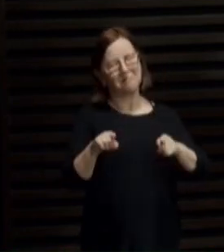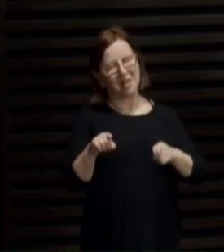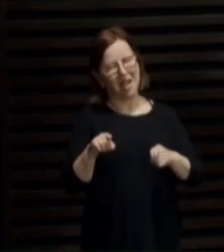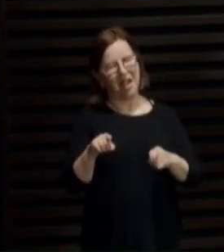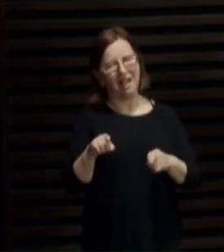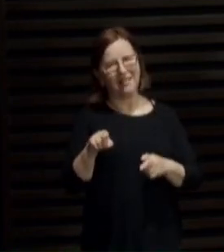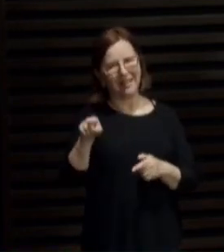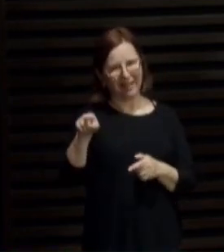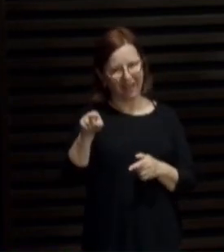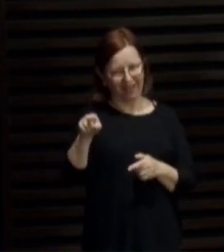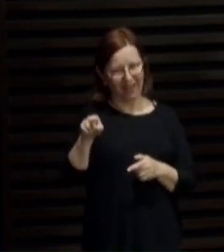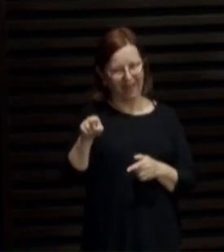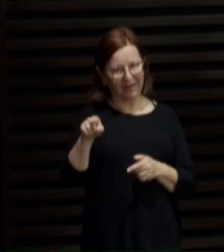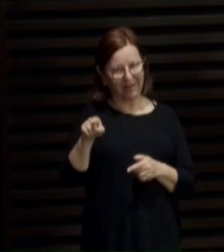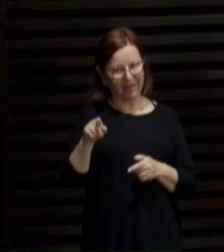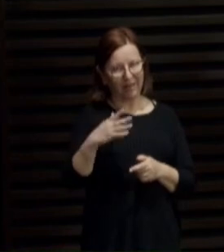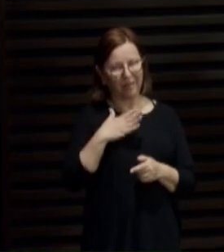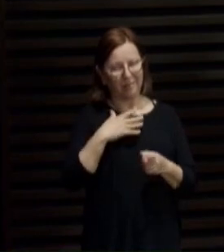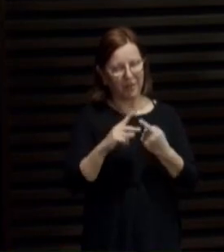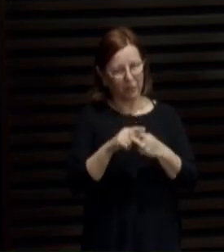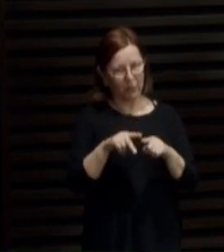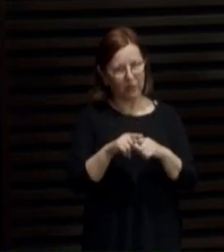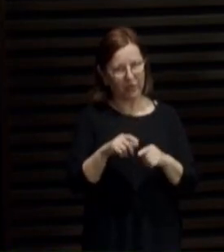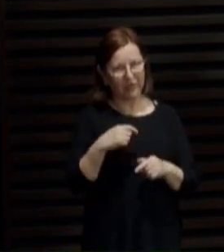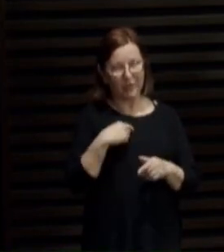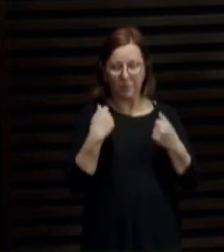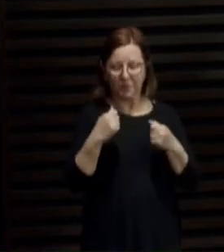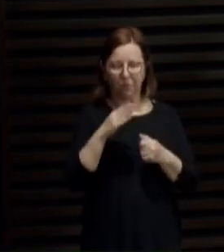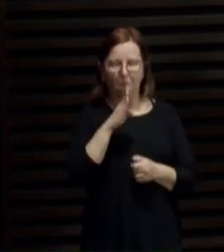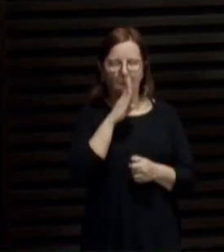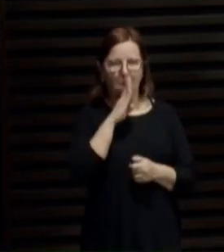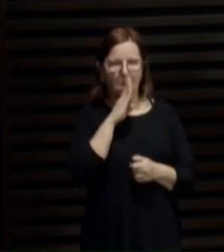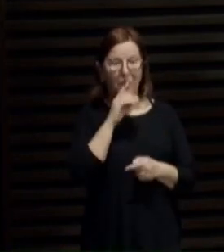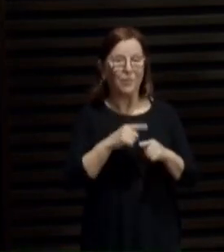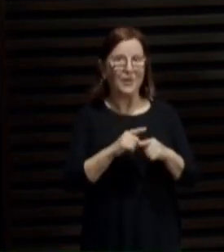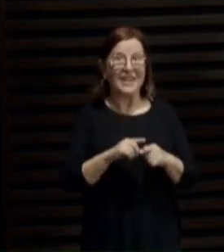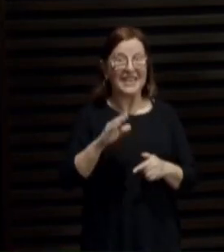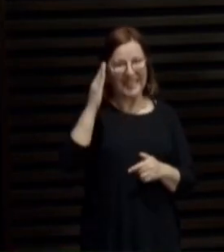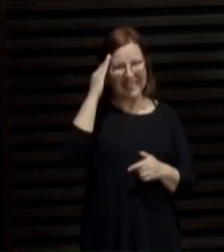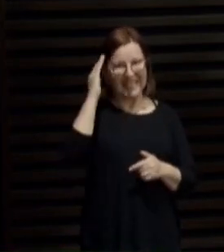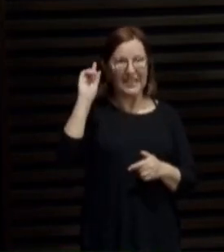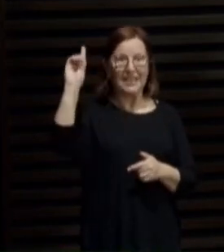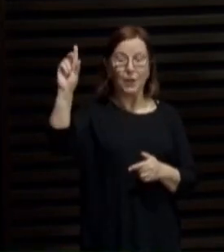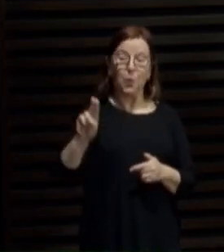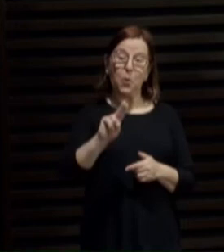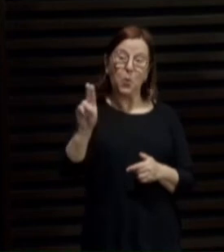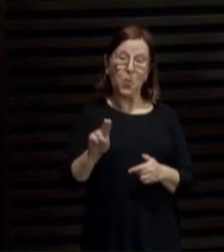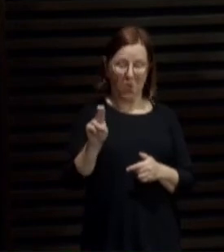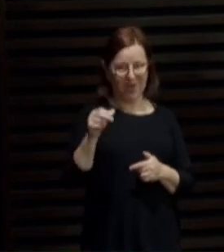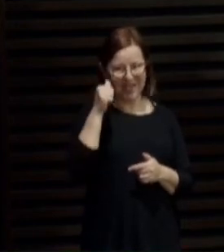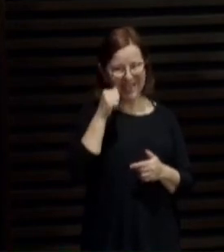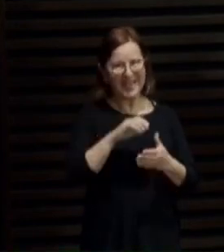que apanhar quieto, porque eu sei que Deus está usando ela para certas coisas do